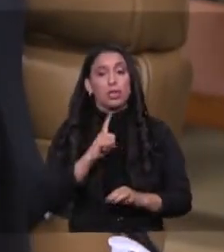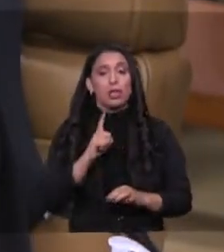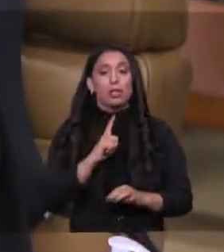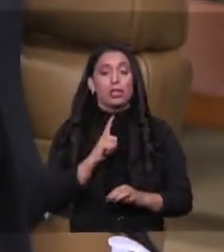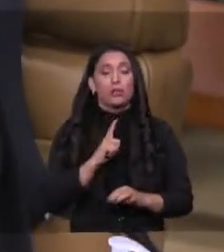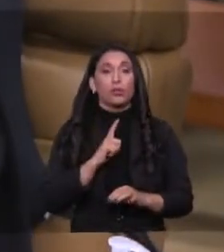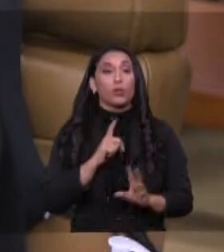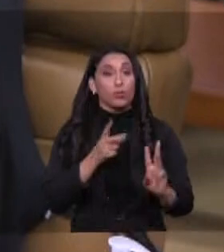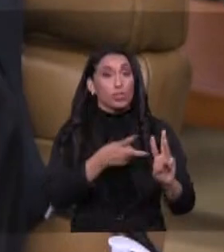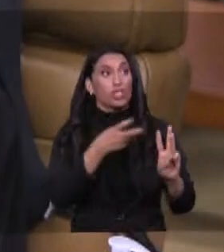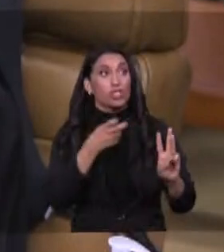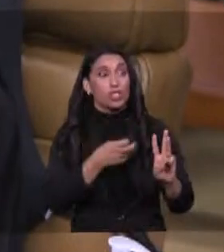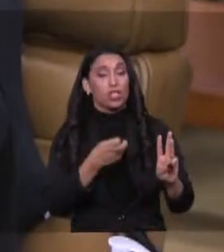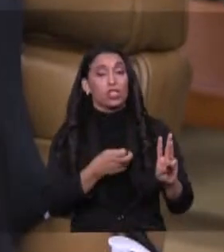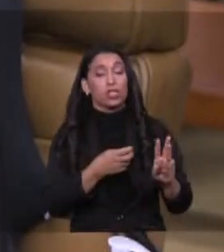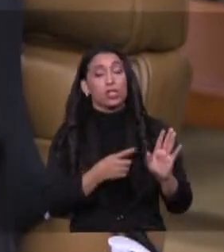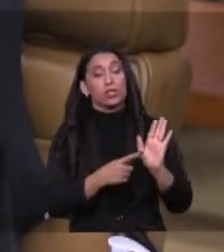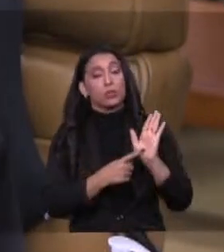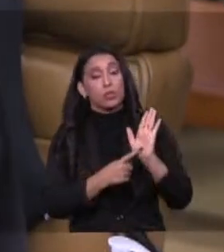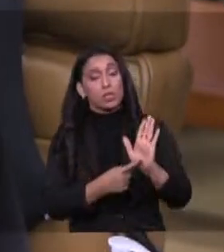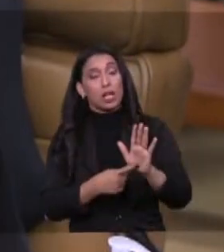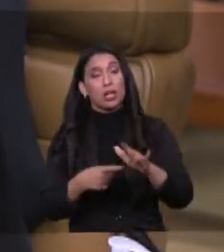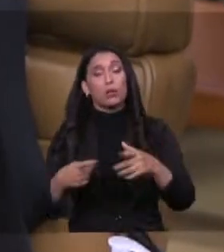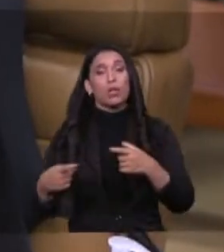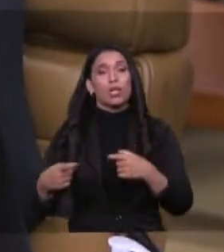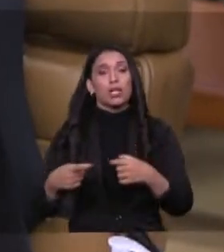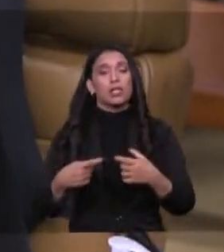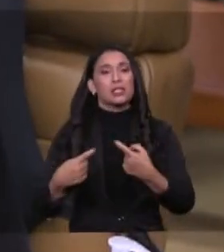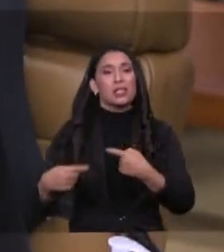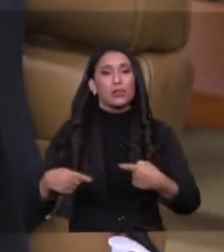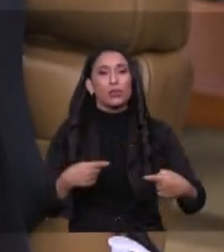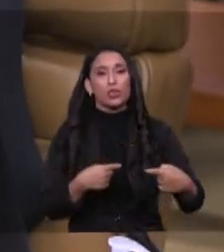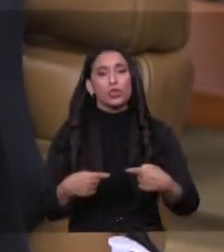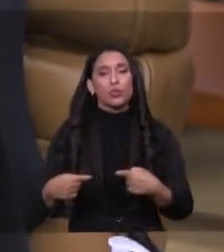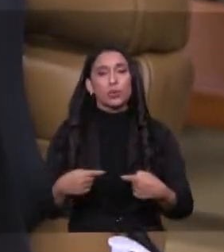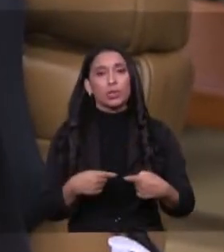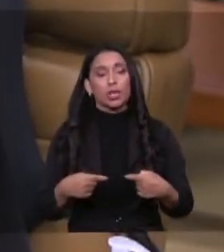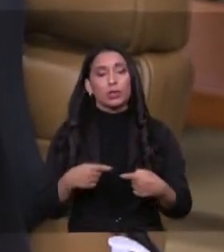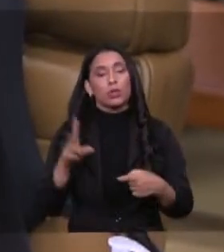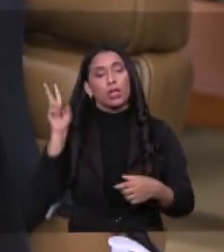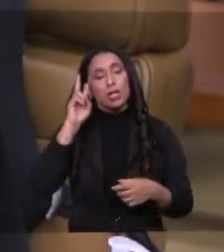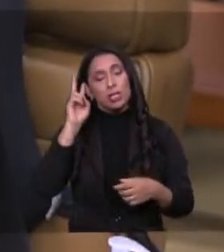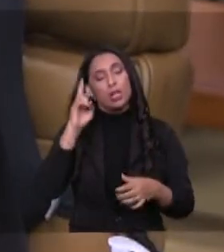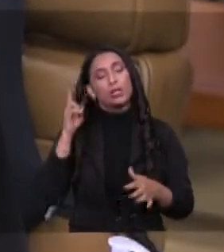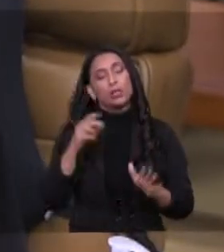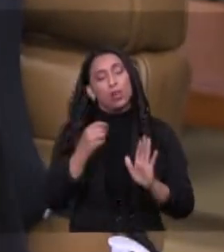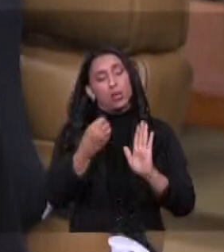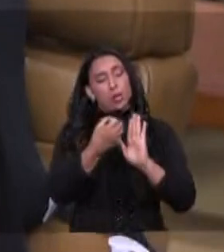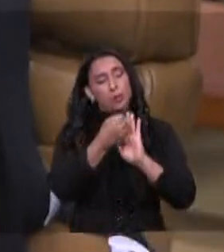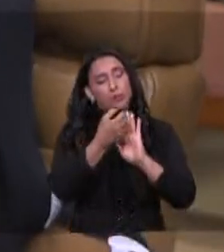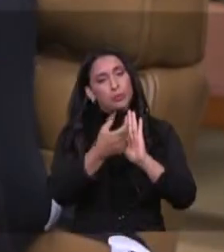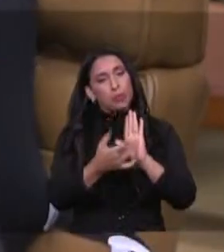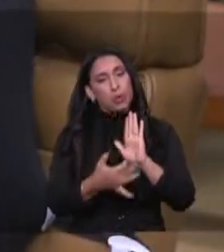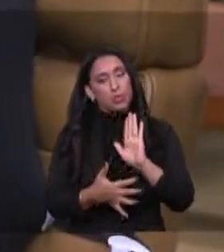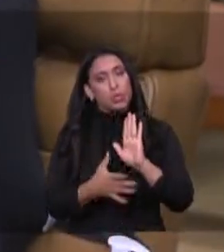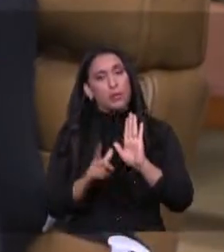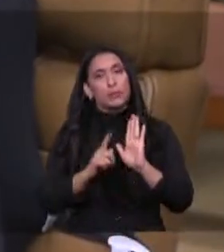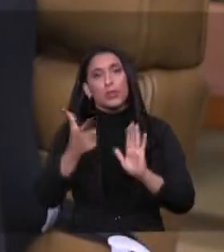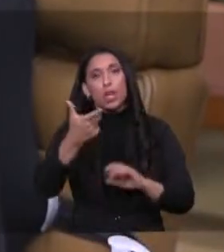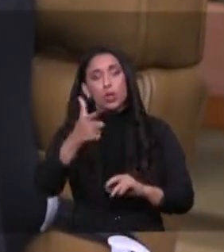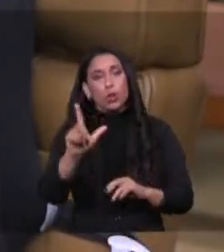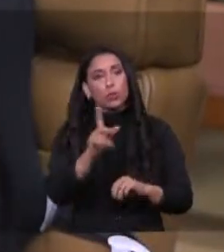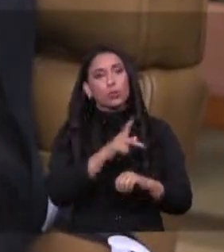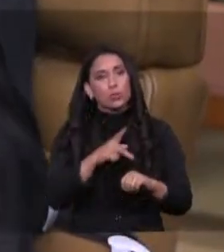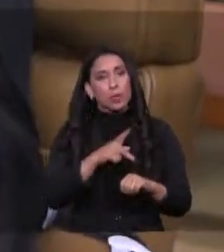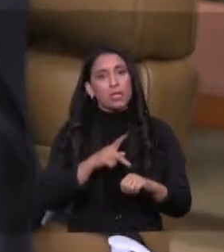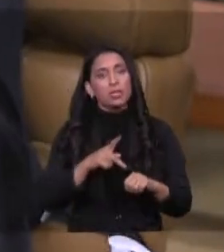justamente pelos indígenas nos relatos de disputas que a própria história o descreve, e também por outros países